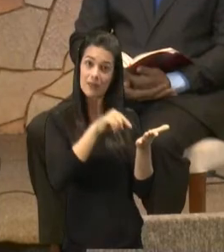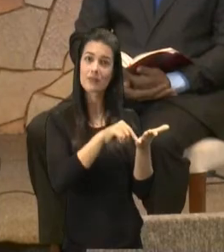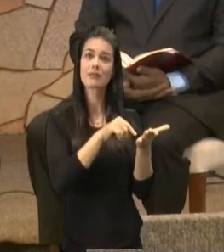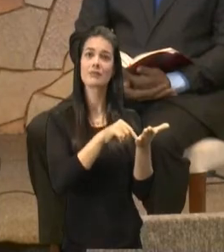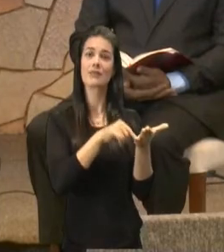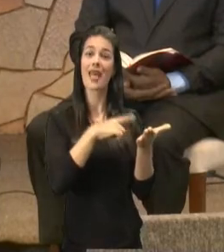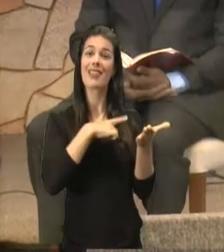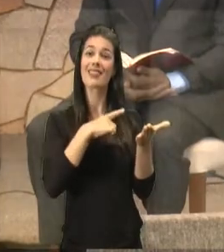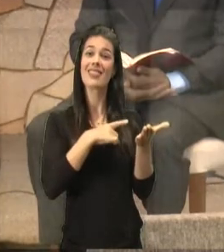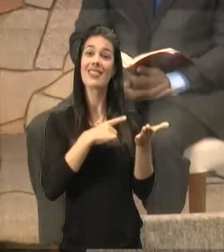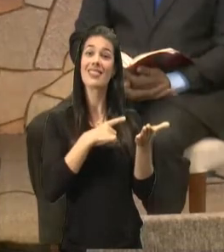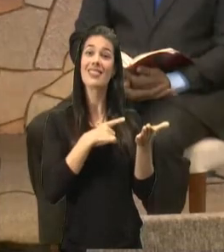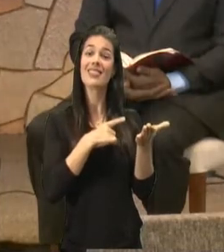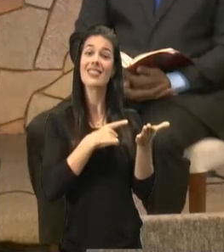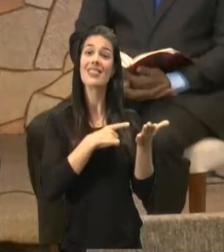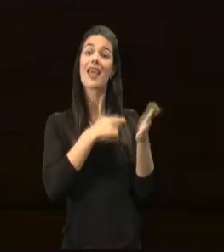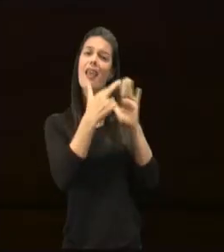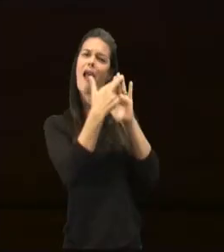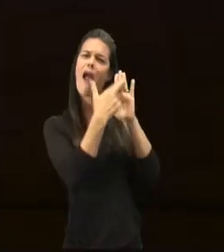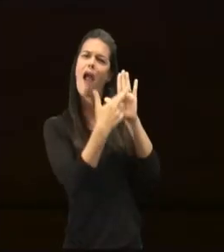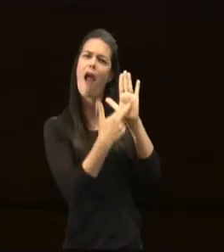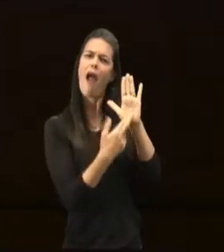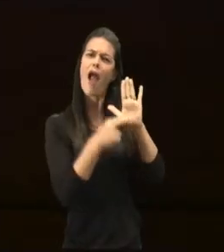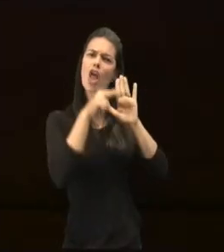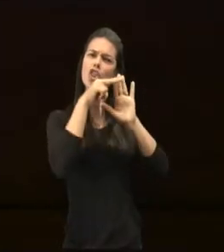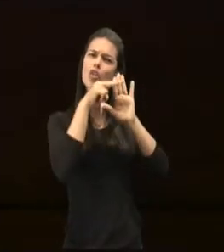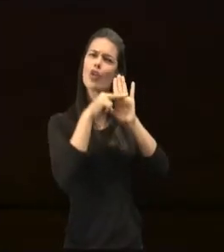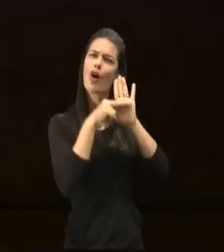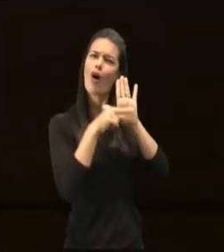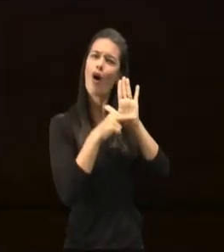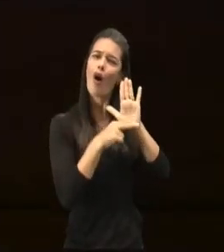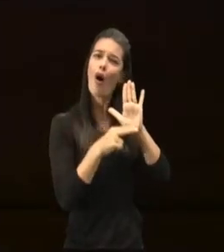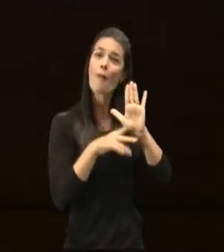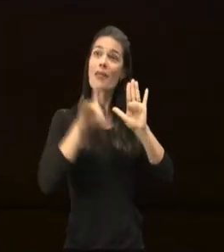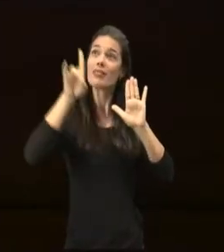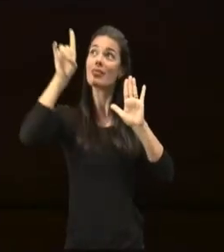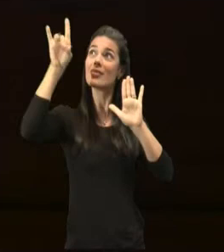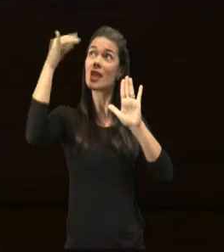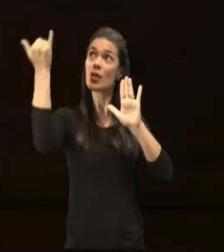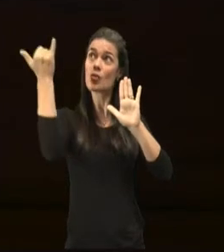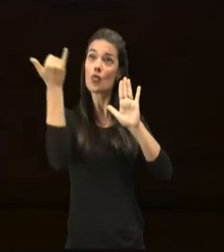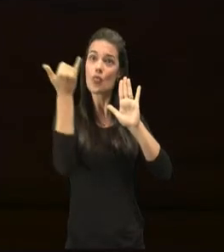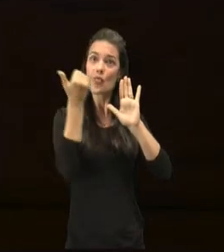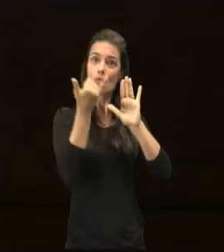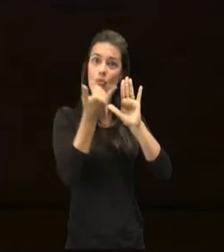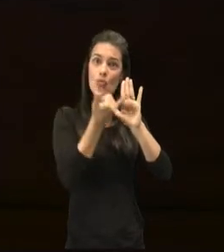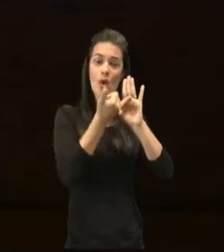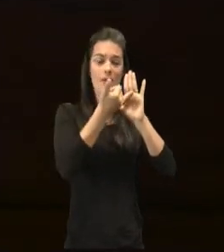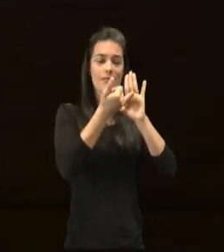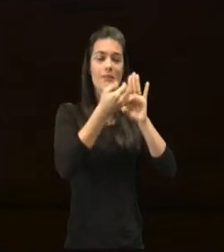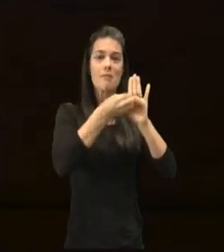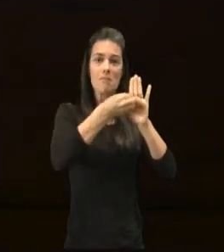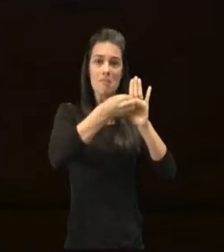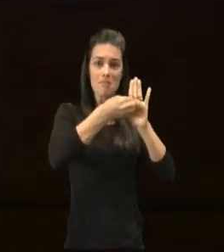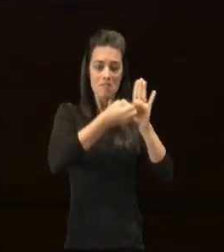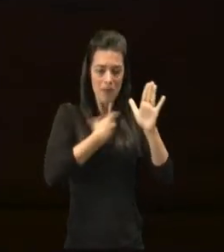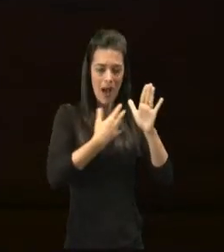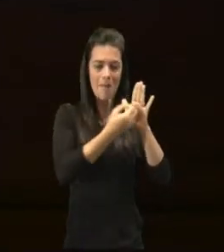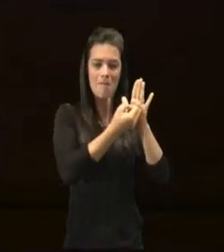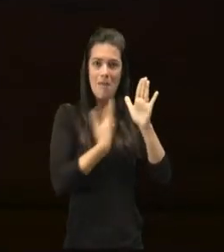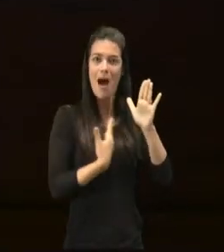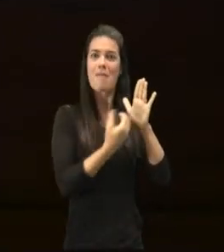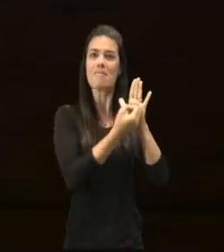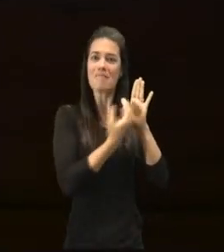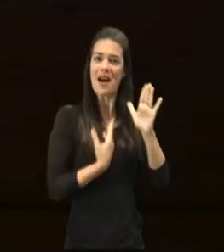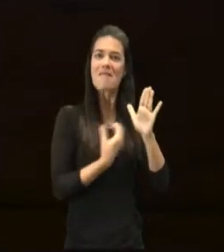as diretrizes necessárias, divinas, com a sabedoria que vem do Senhor para nós. E naturalmente que